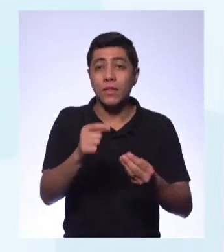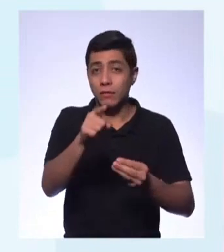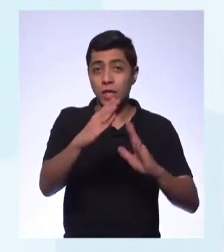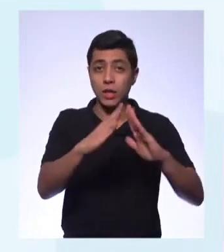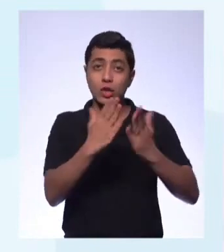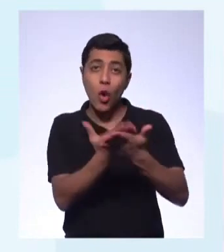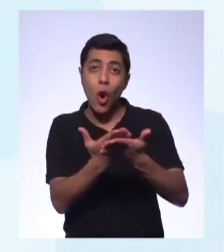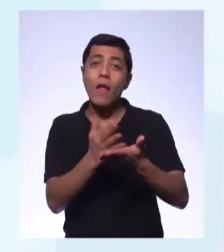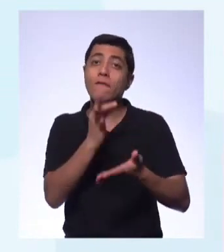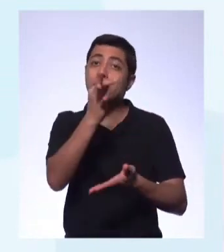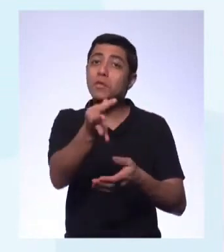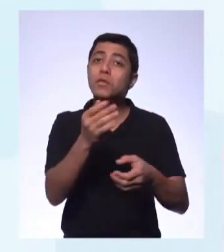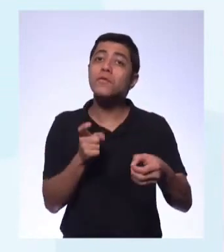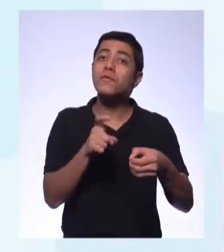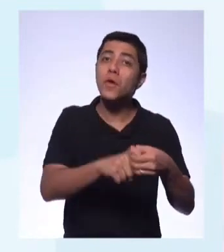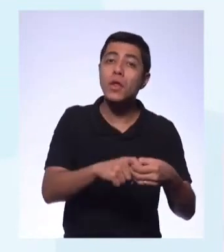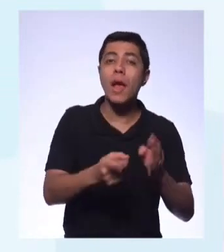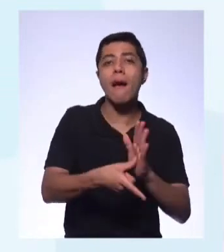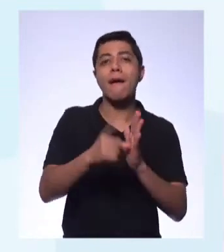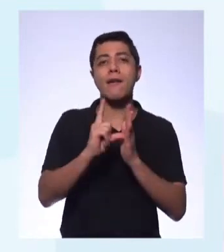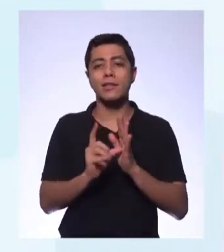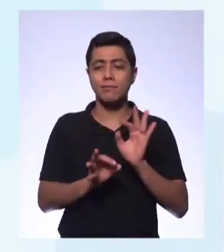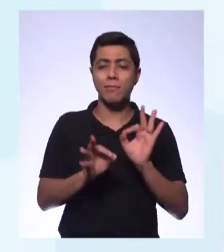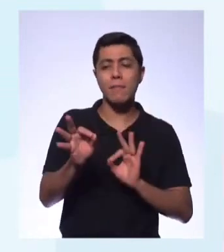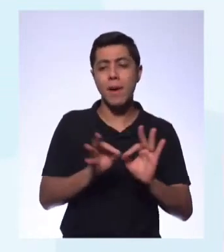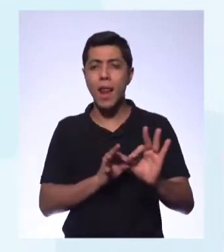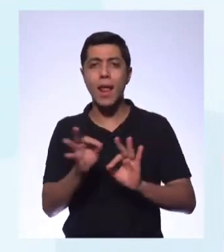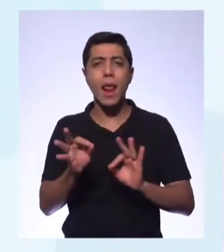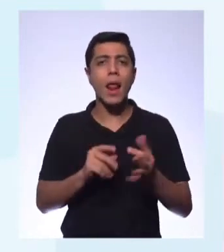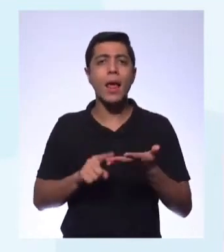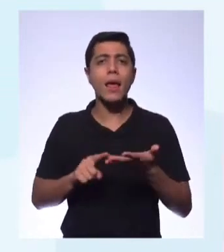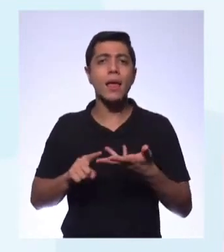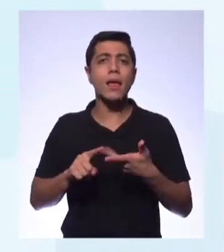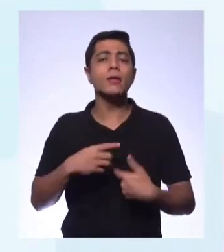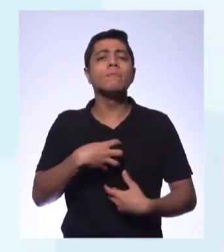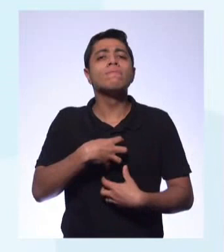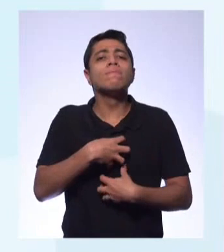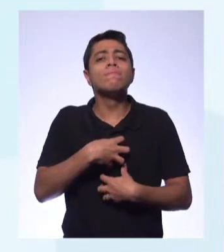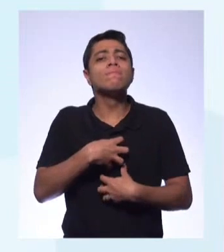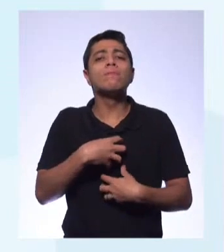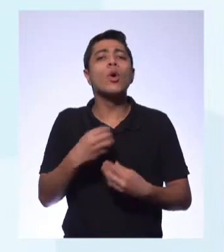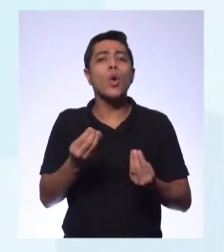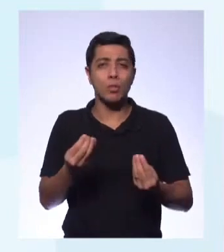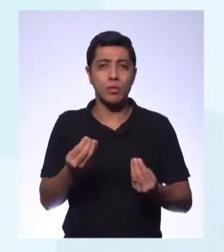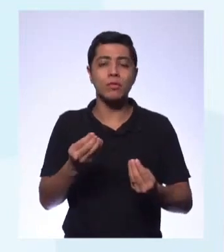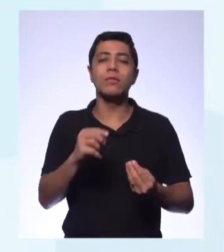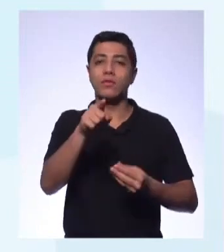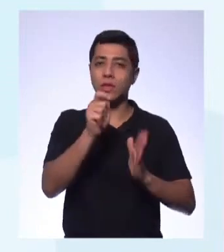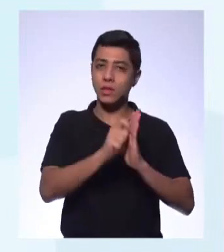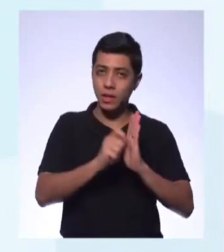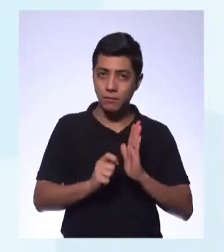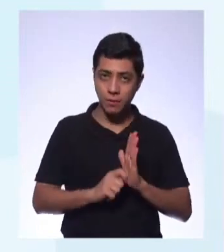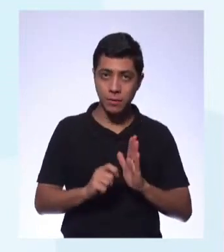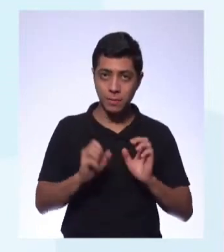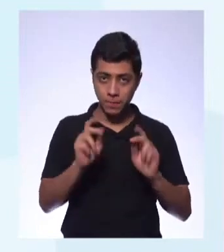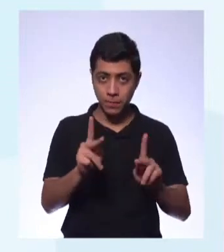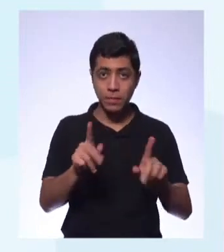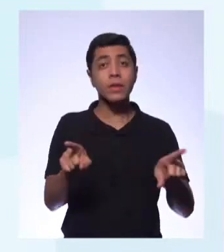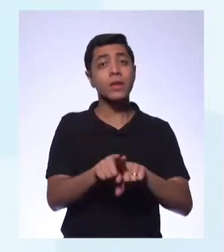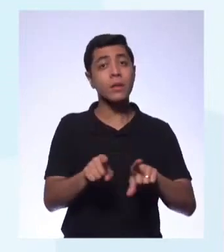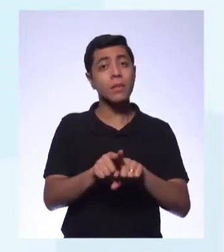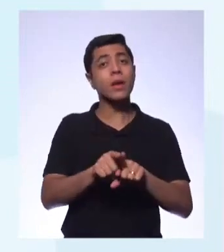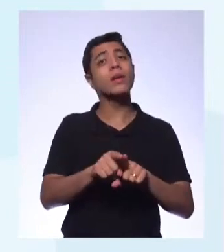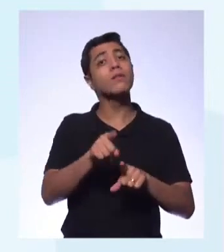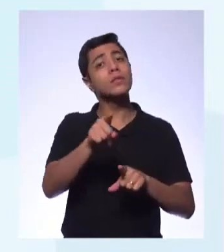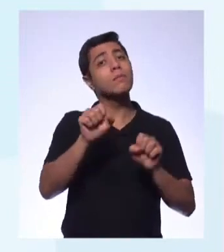aulas, enfim, né? E, claro, nada impede que vocês aí tentem criar, né, um festival, aí, alguma